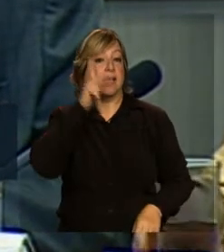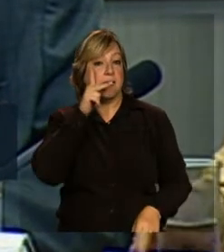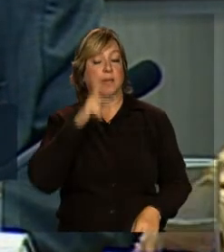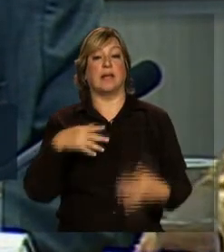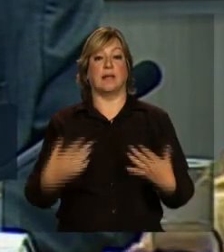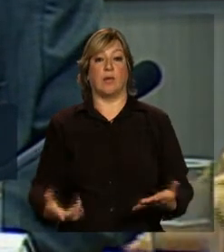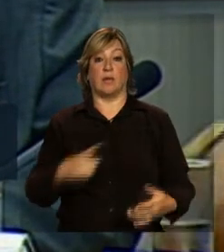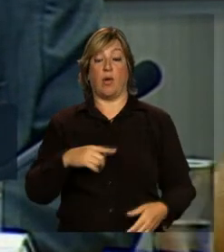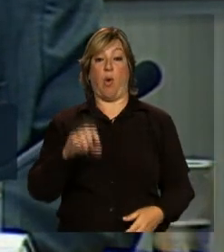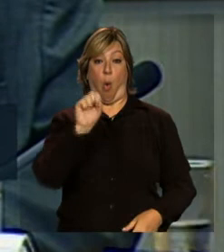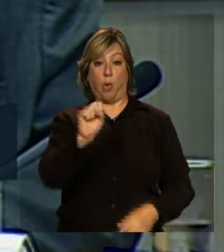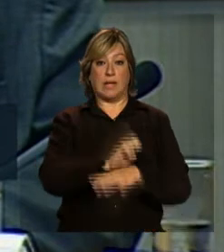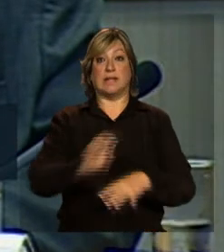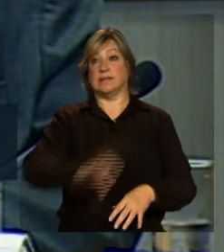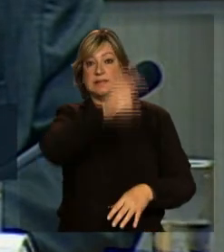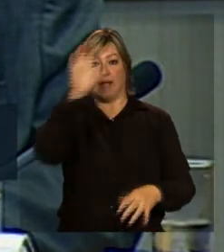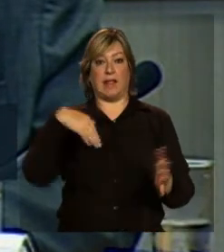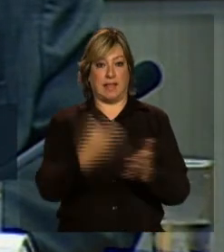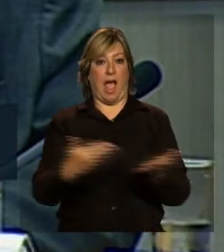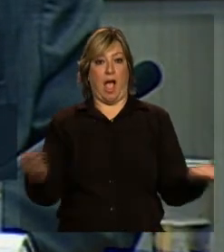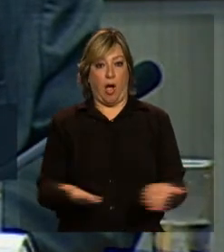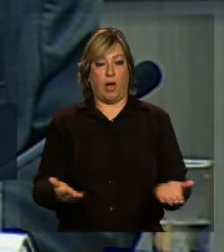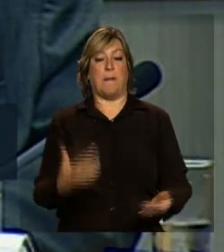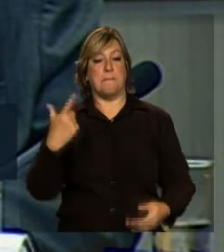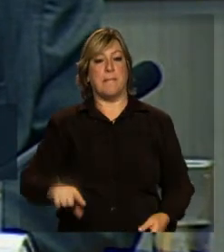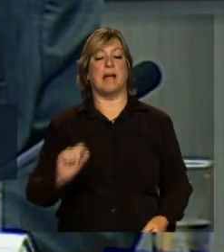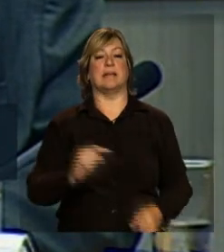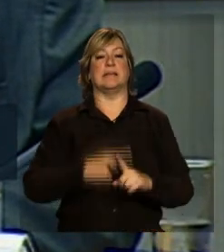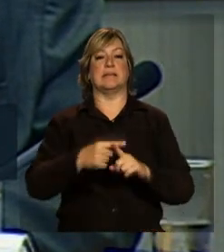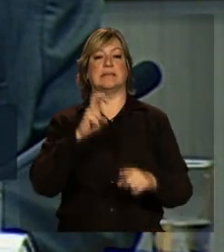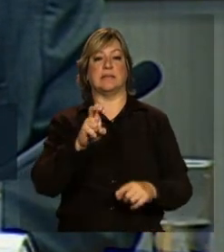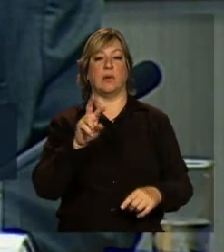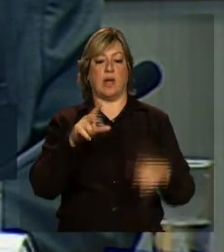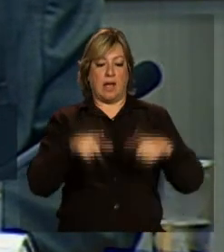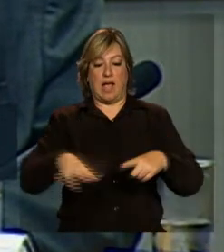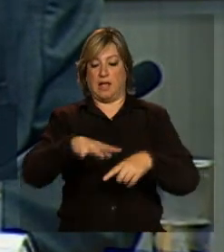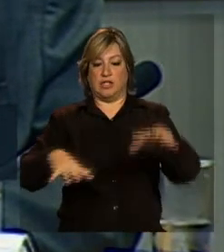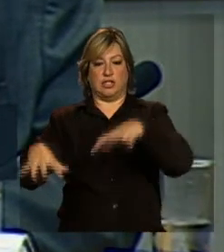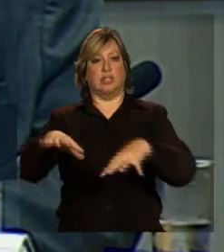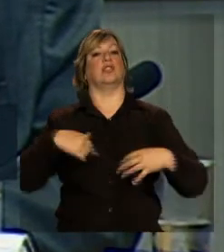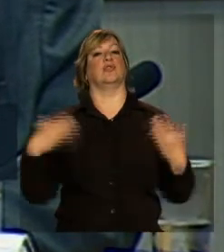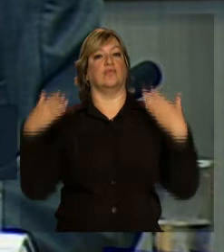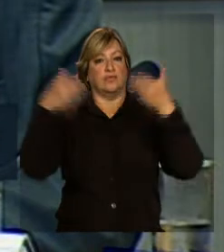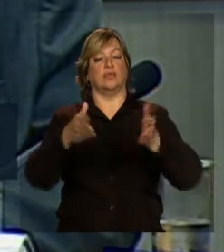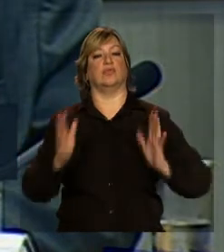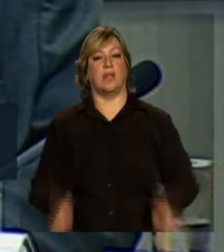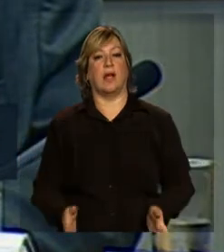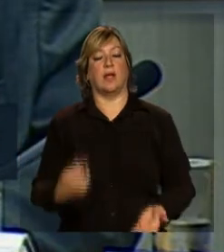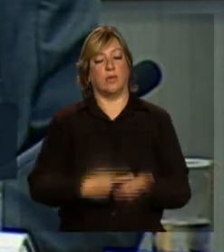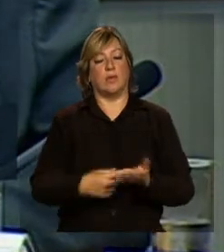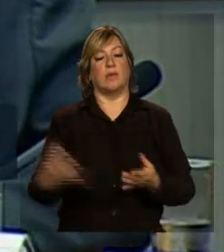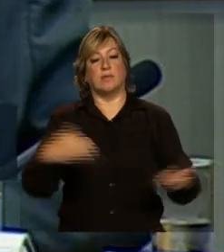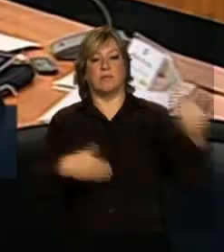Então, foram 8 estados até agora, nas 5 regiões. Em todas as regiões, nós já estivemos, e aí a pactuação ela vai